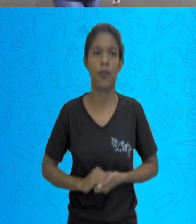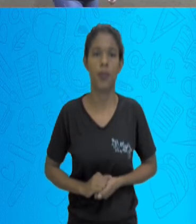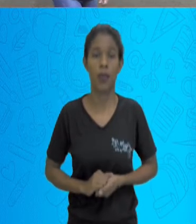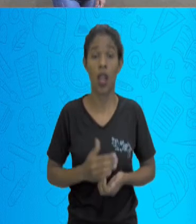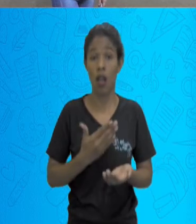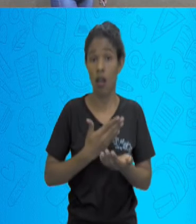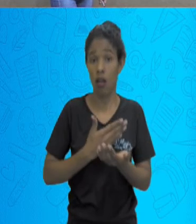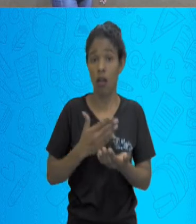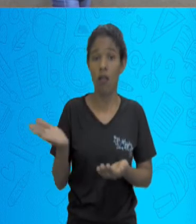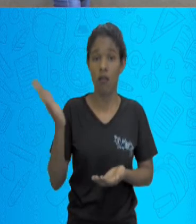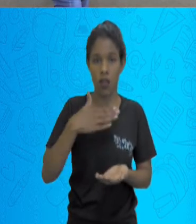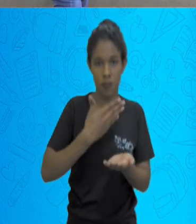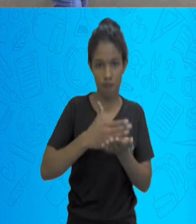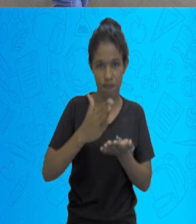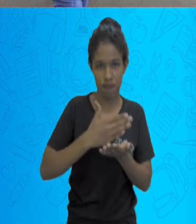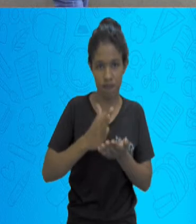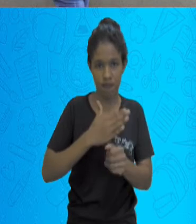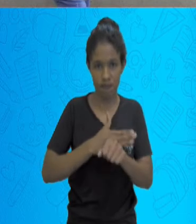Vamos praticar.